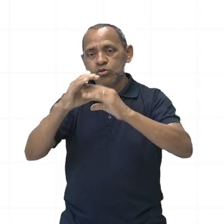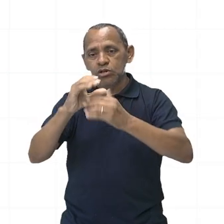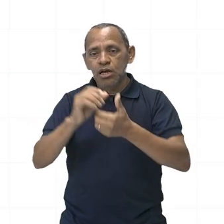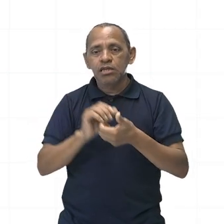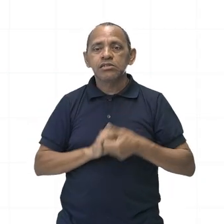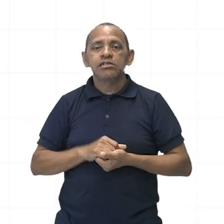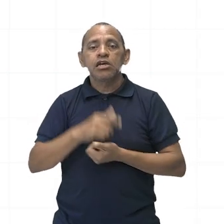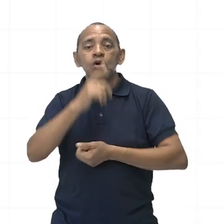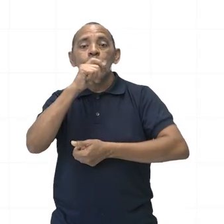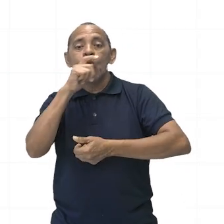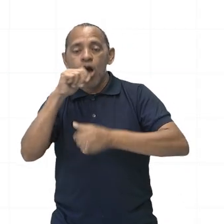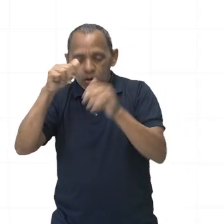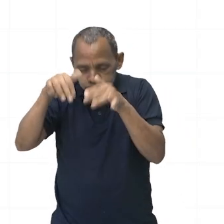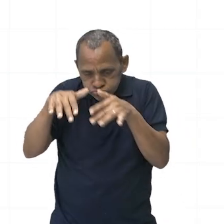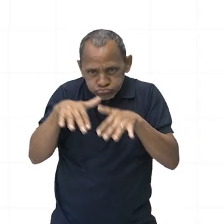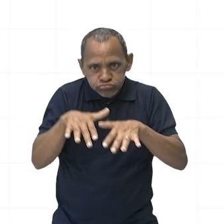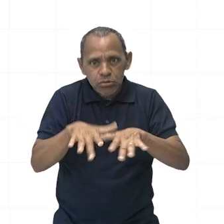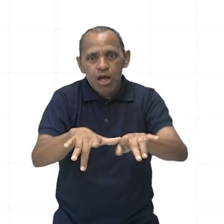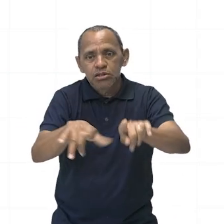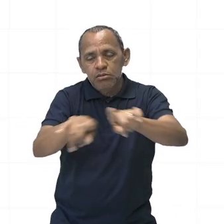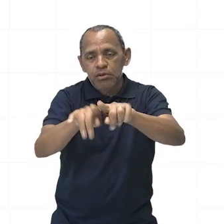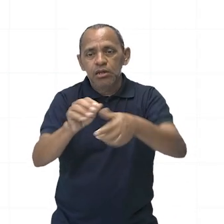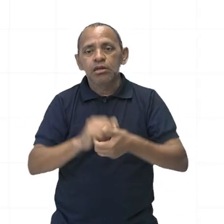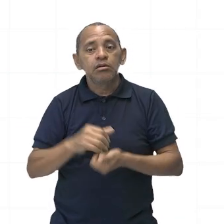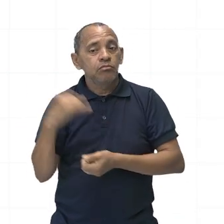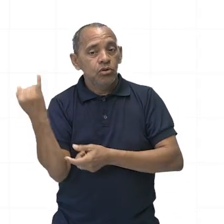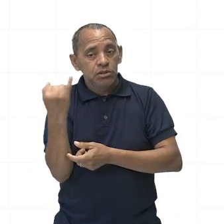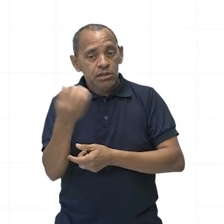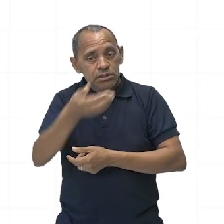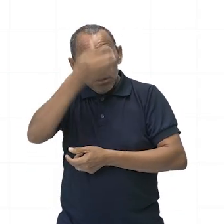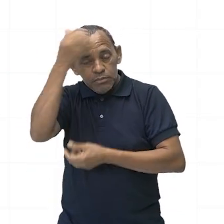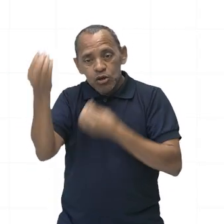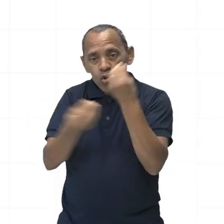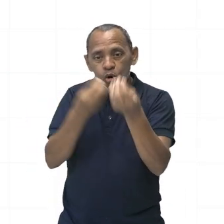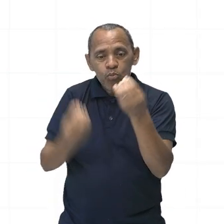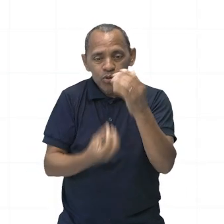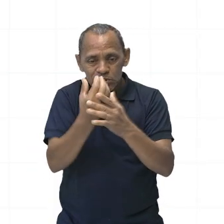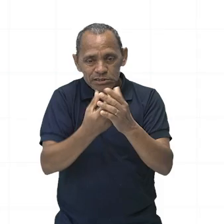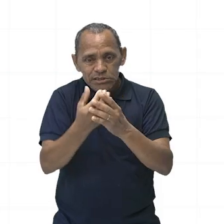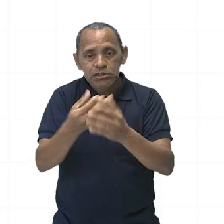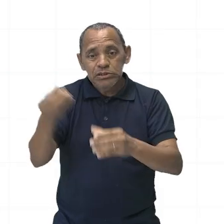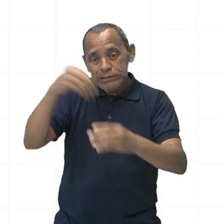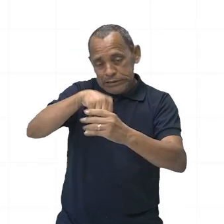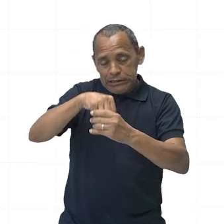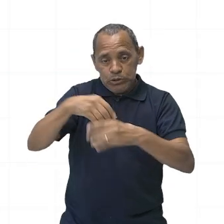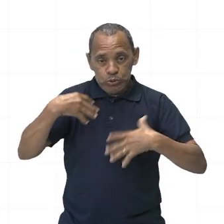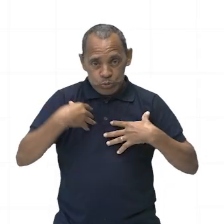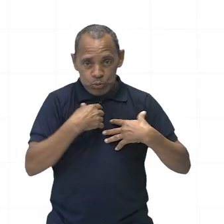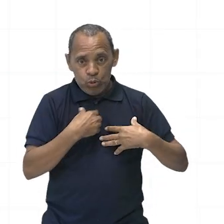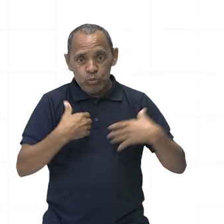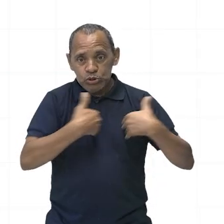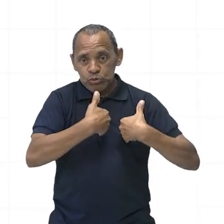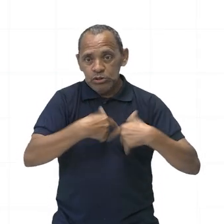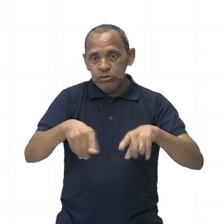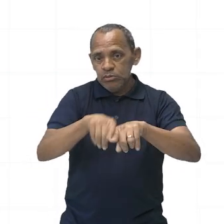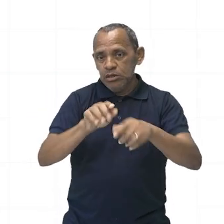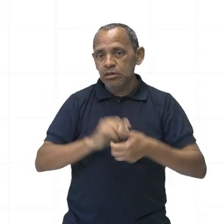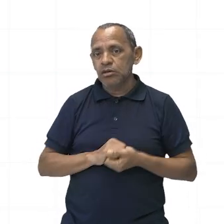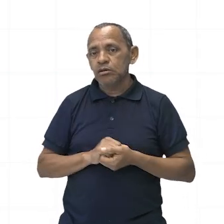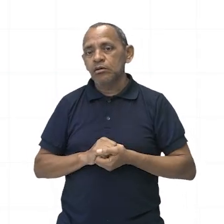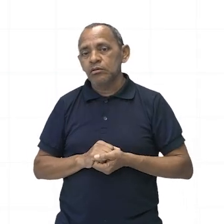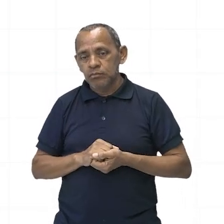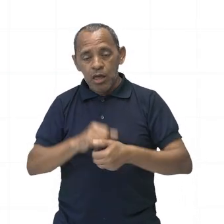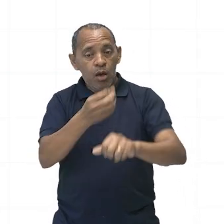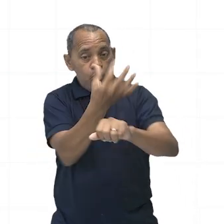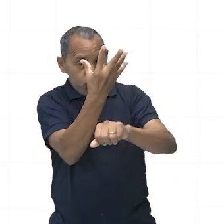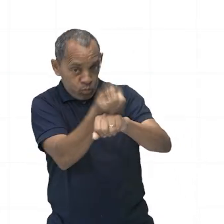distâncias. E é interessante a gente saber de onde vem esse infrassom produzido dentro do corpo desses seres vivos. Bem, o infrassom produzido pelas